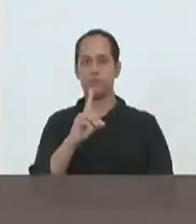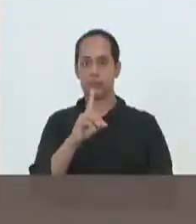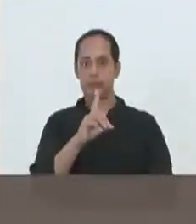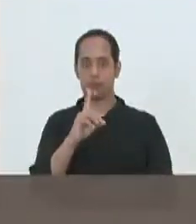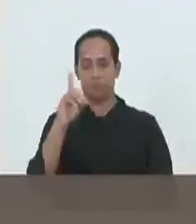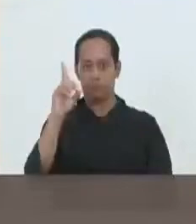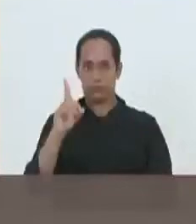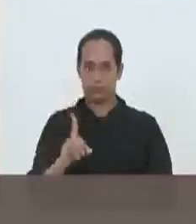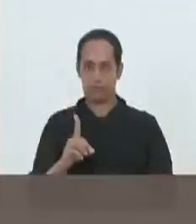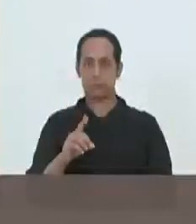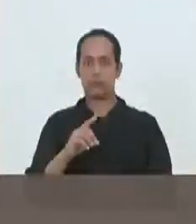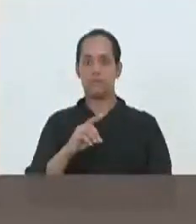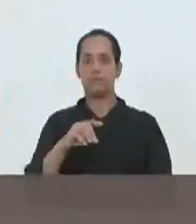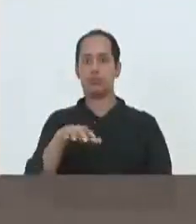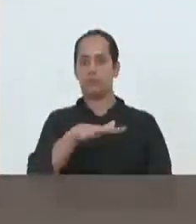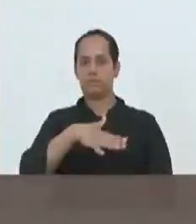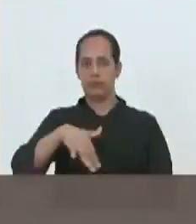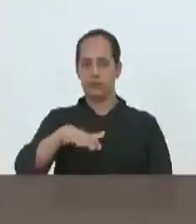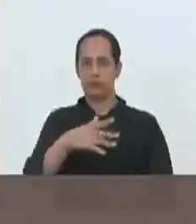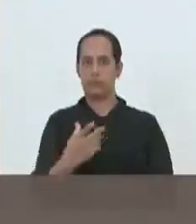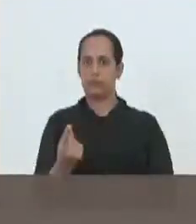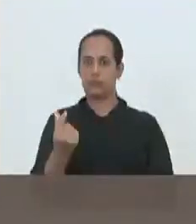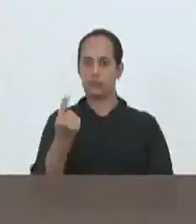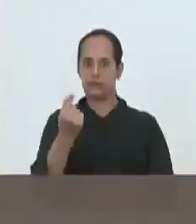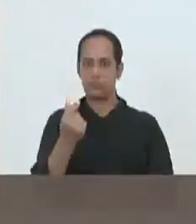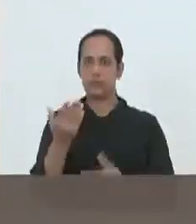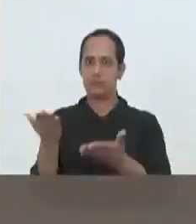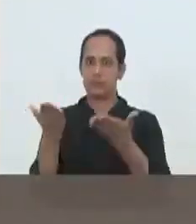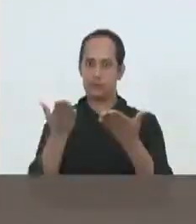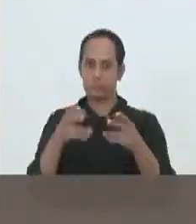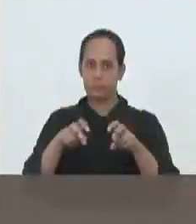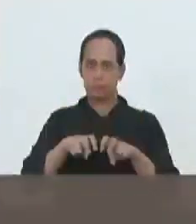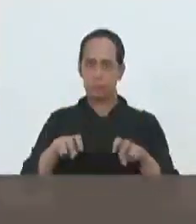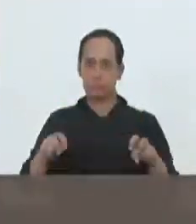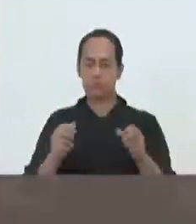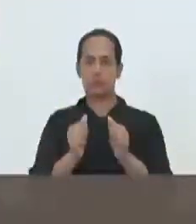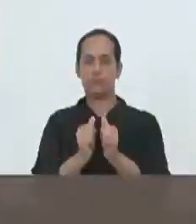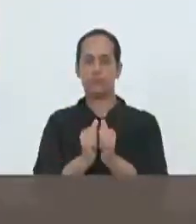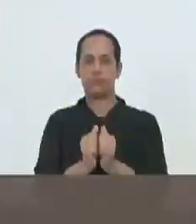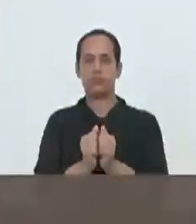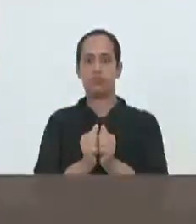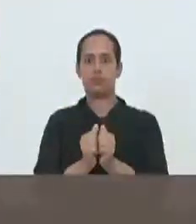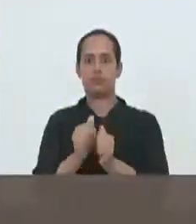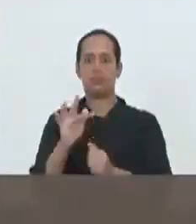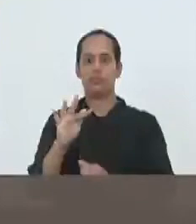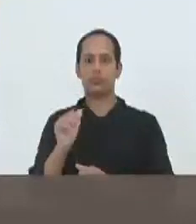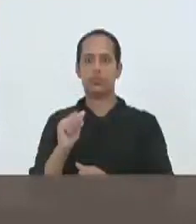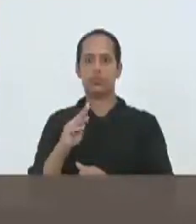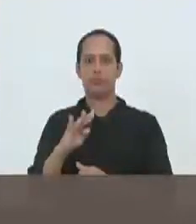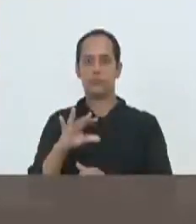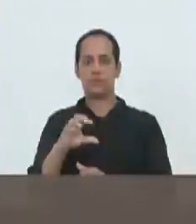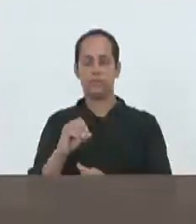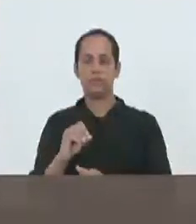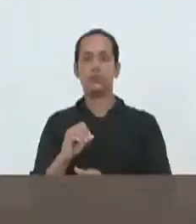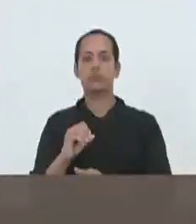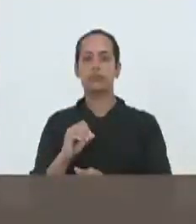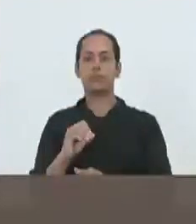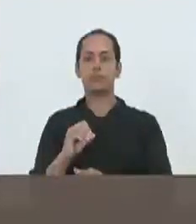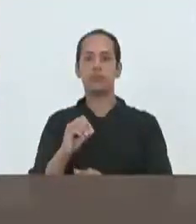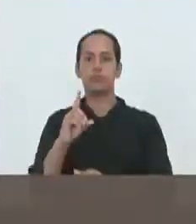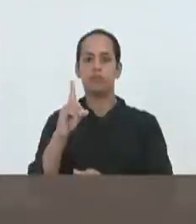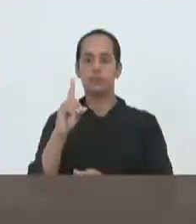ao qual convido fazer parte da mesa Fábio Roberto Pavão diretor de